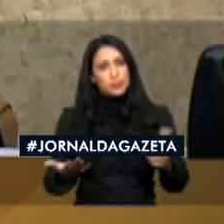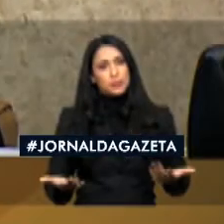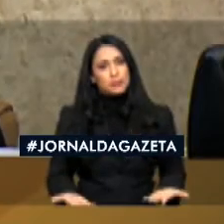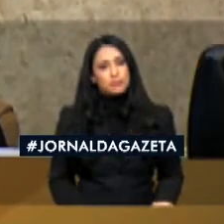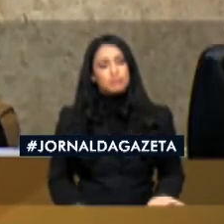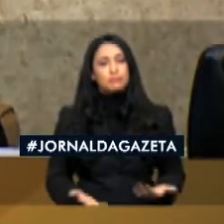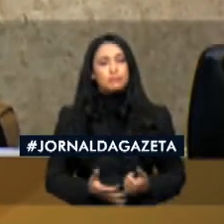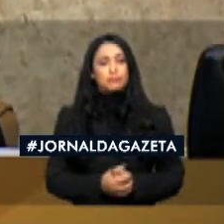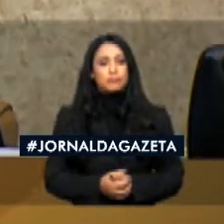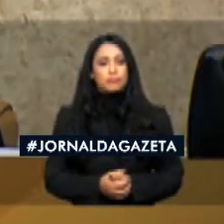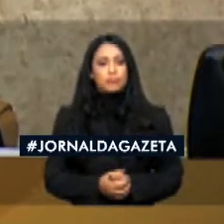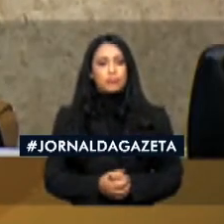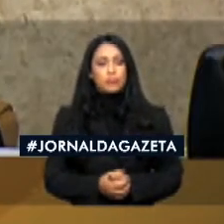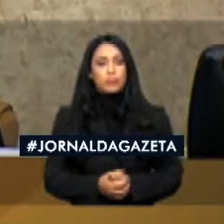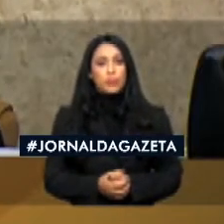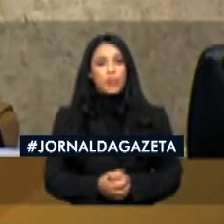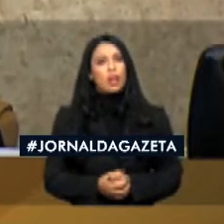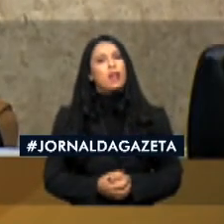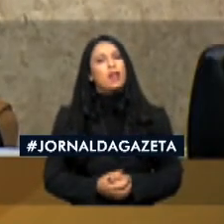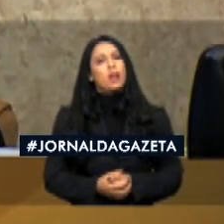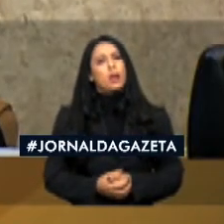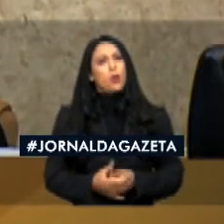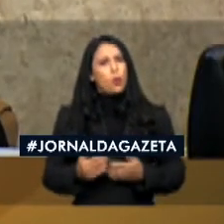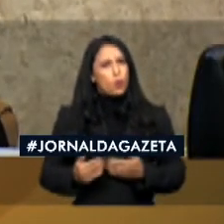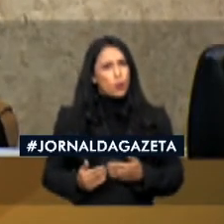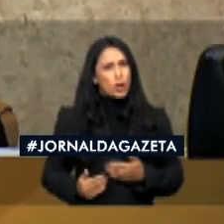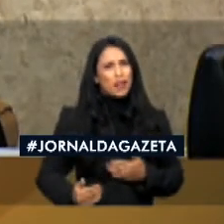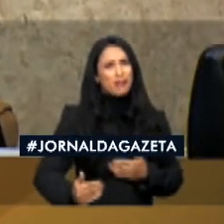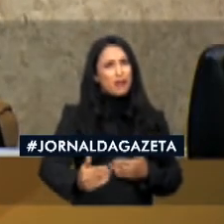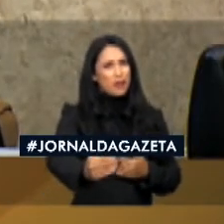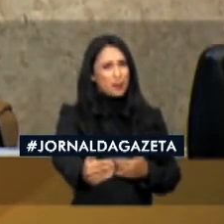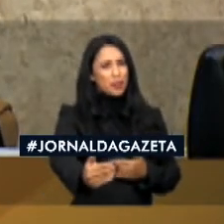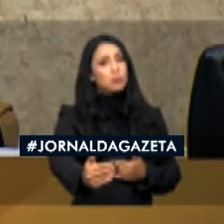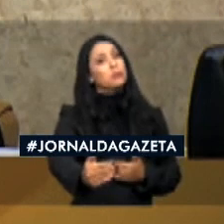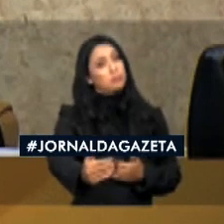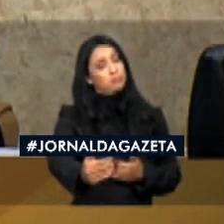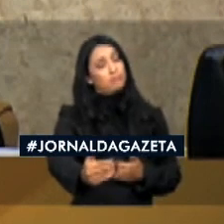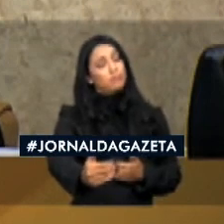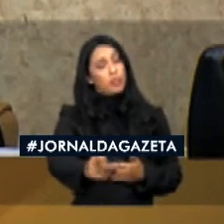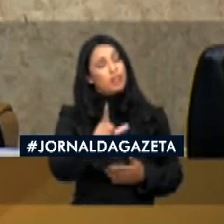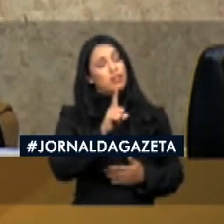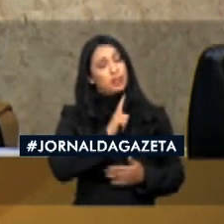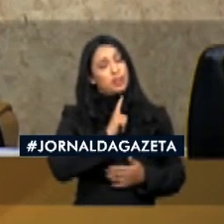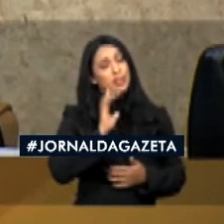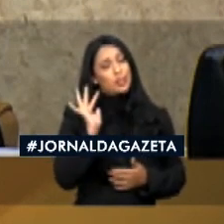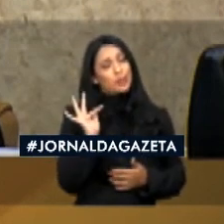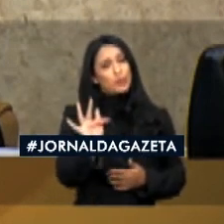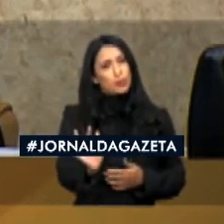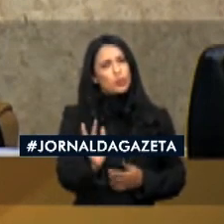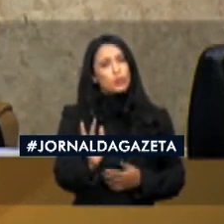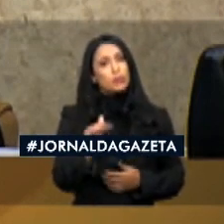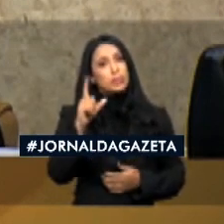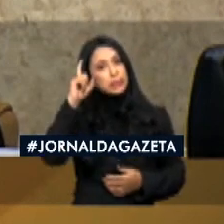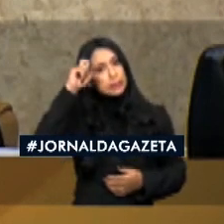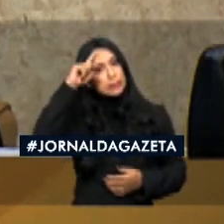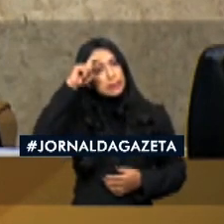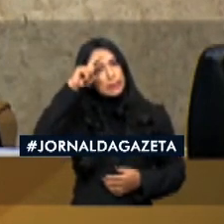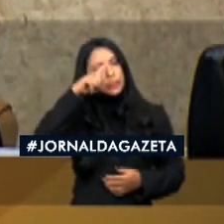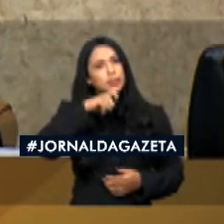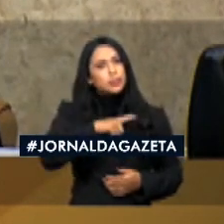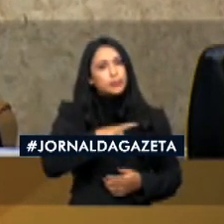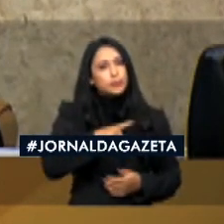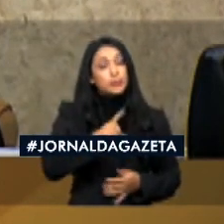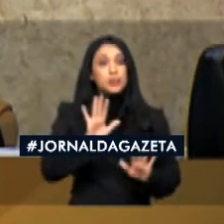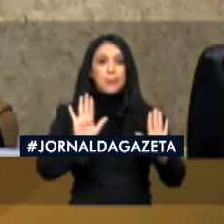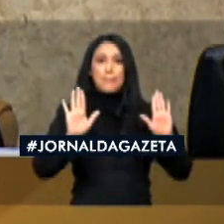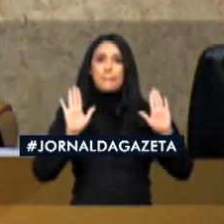magistrados. Afirmo que o percurso que se avizinha é muito árduo e sinuoso, mas não